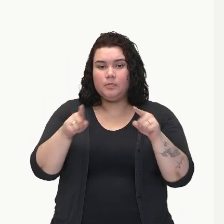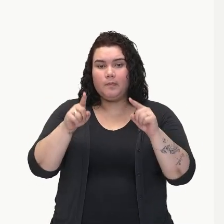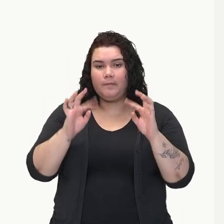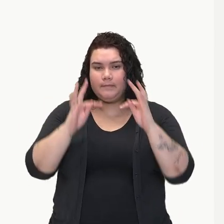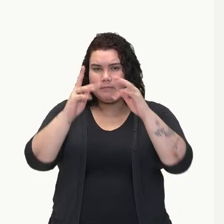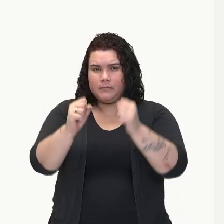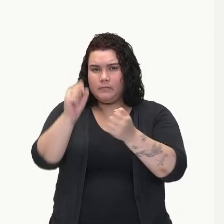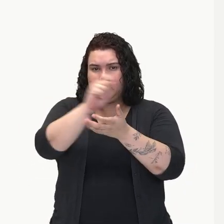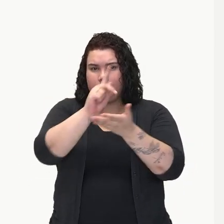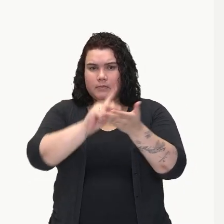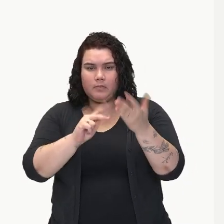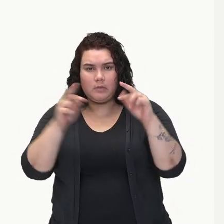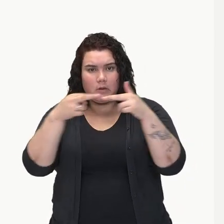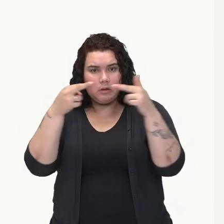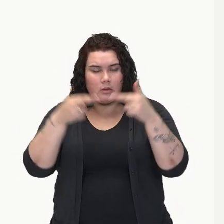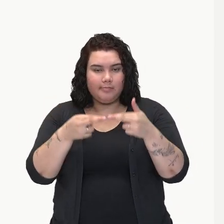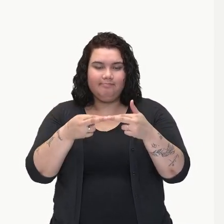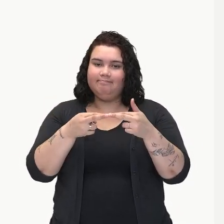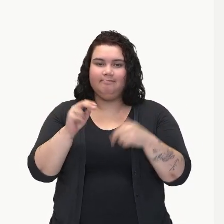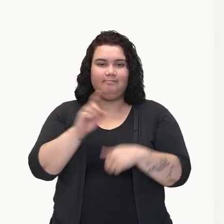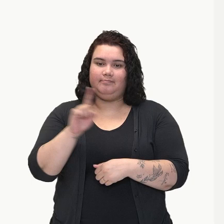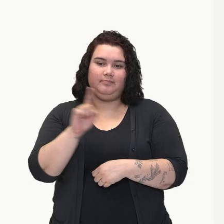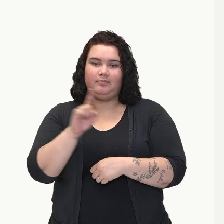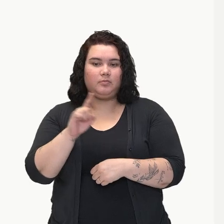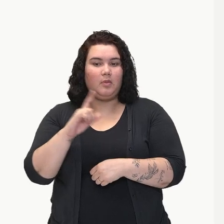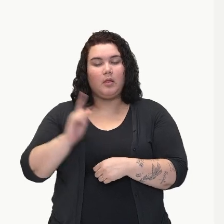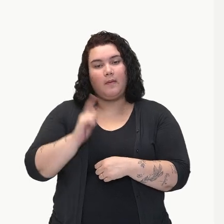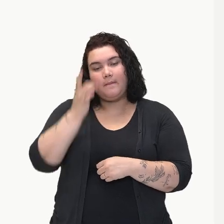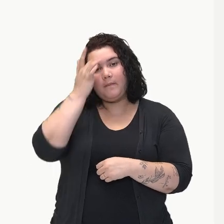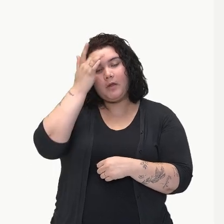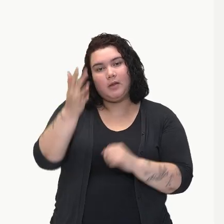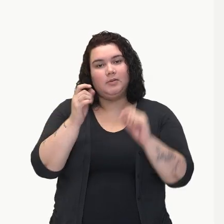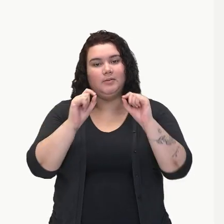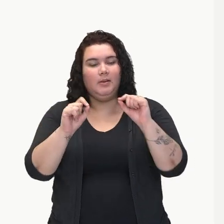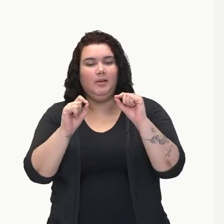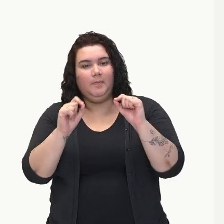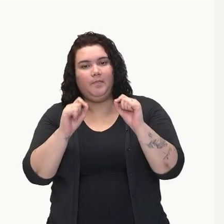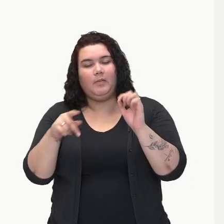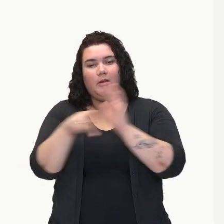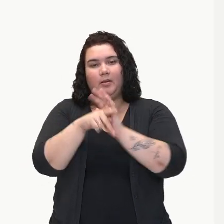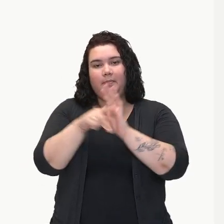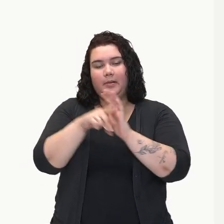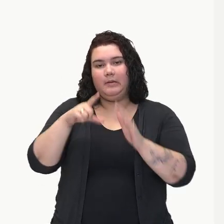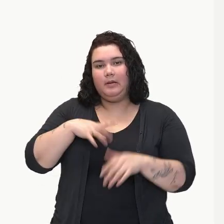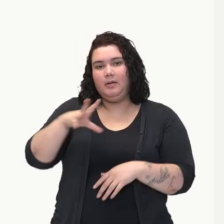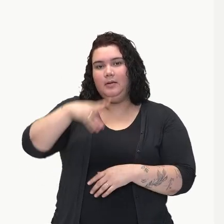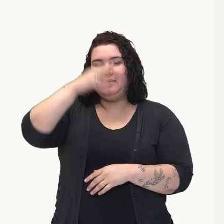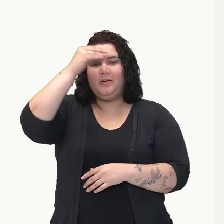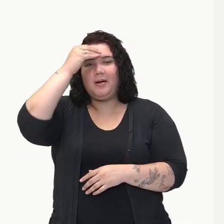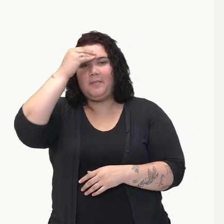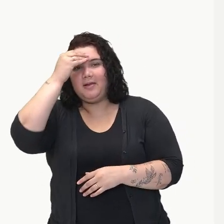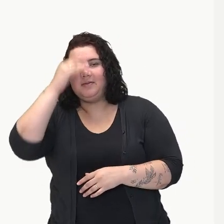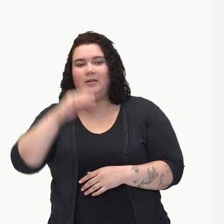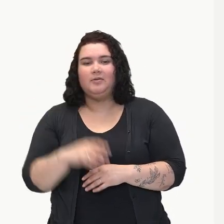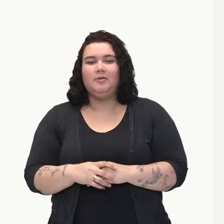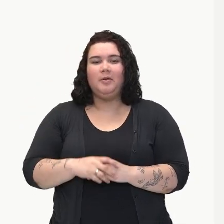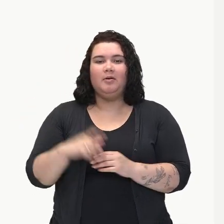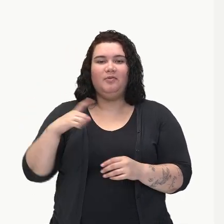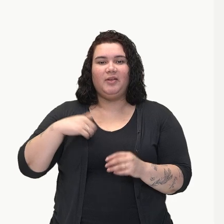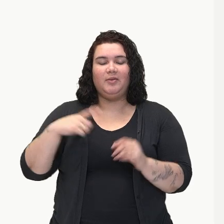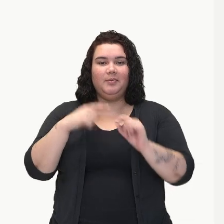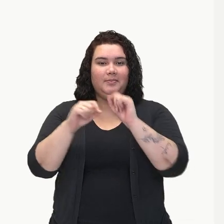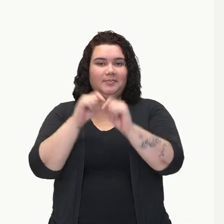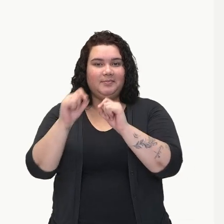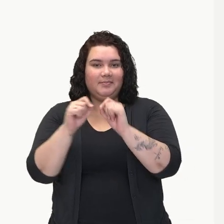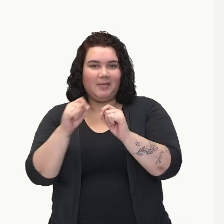rimar. A ideia da rima é para facilitar a memorização. Então, muitos são, sem contar com a proximidade com a